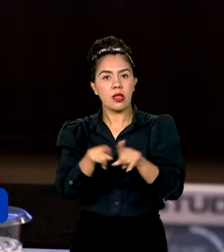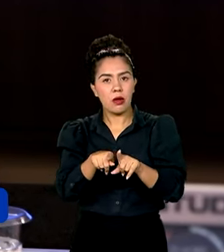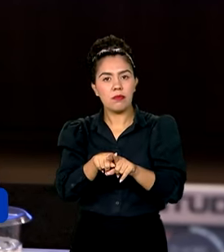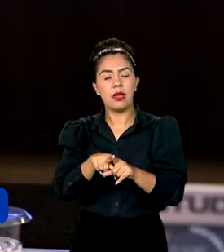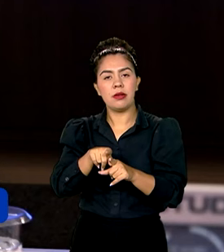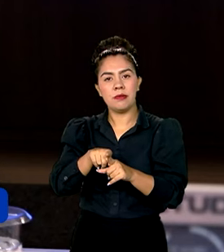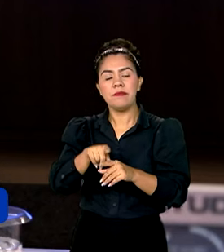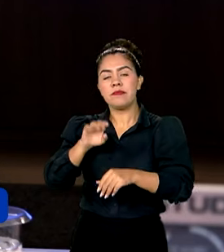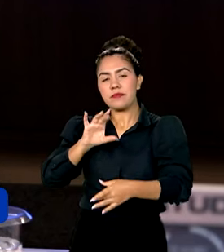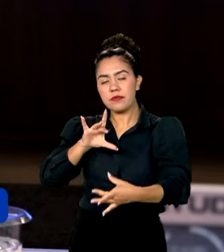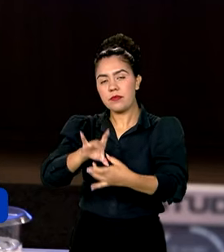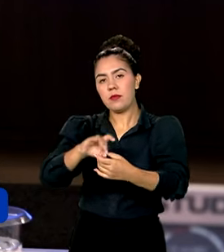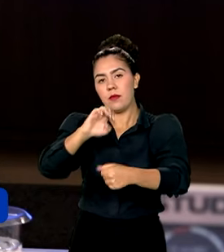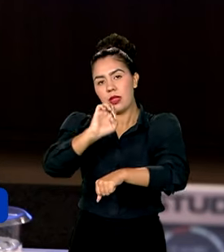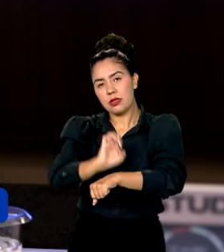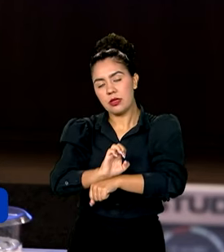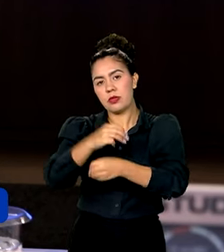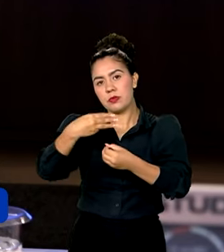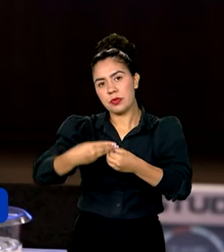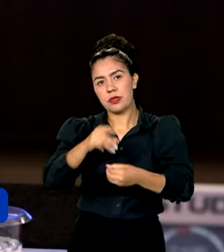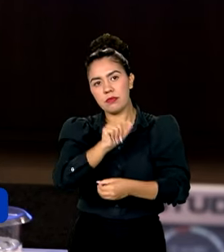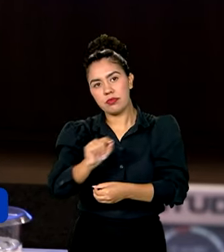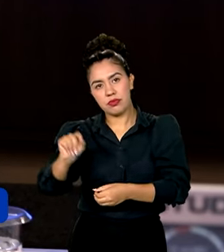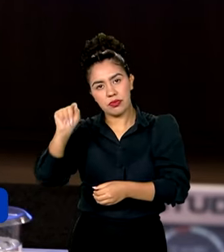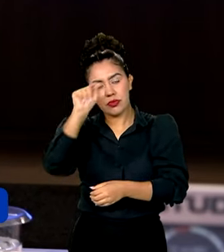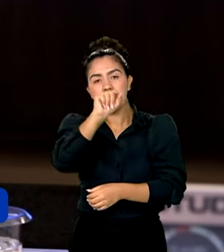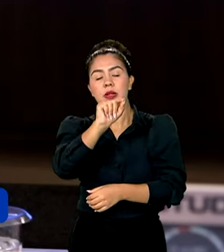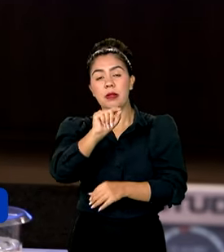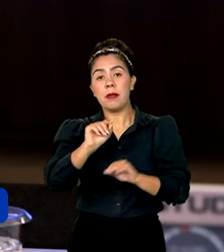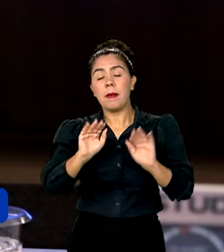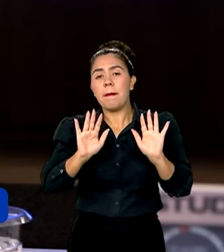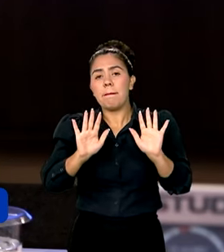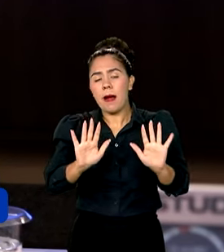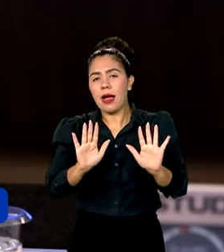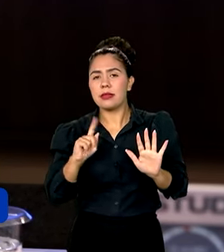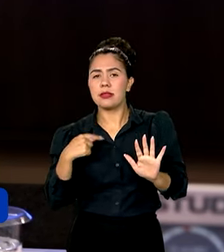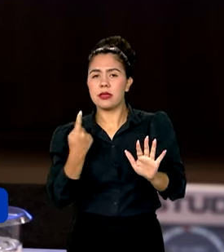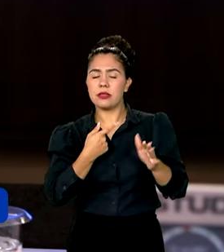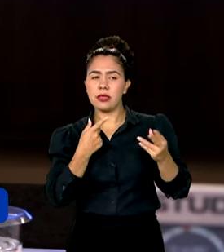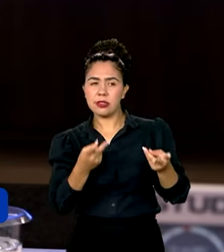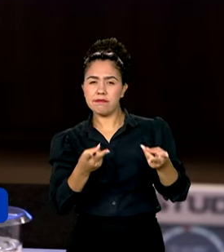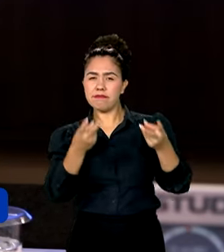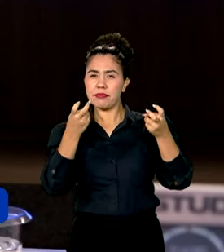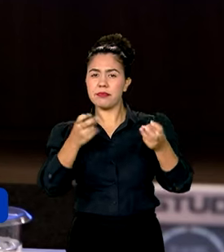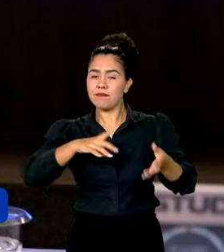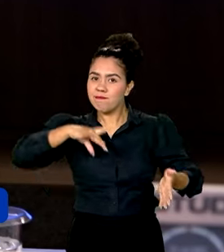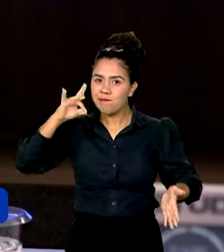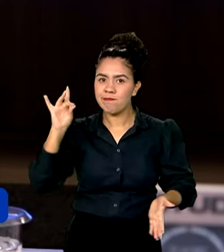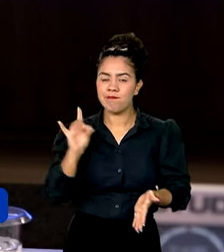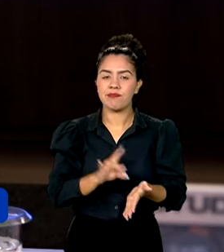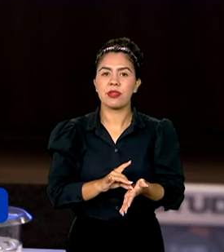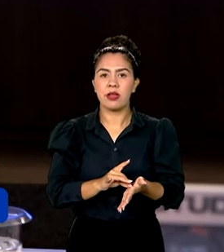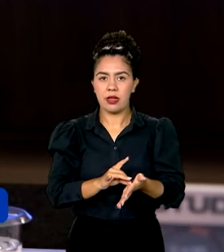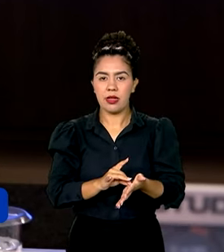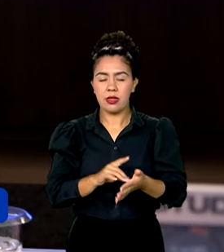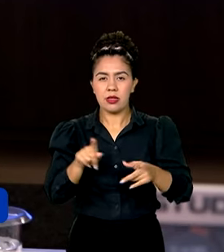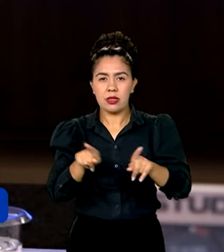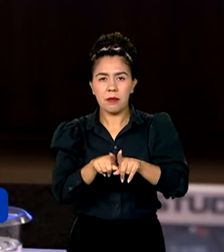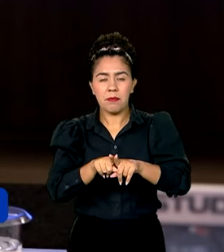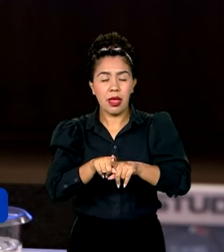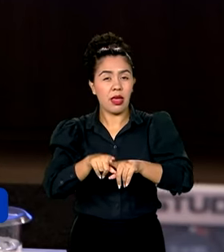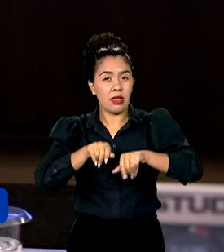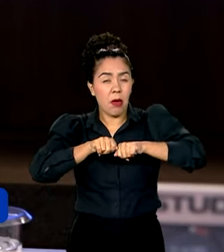com estados e municípios a partir disso e o que nós vimos de fato é uma grande epidemia de